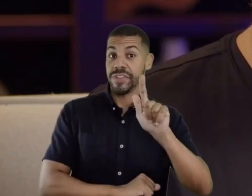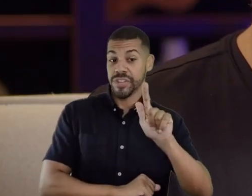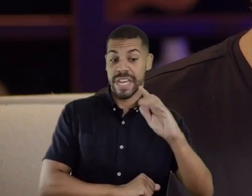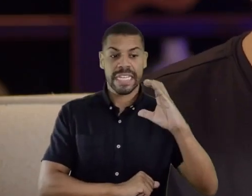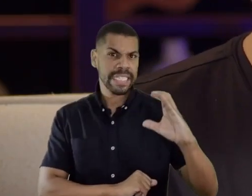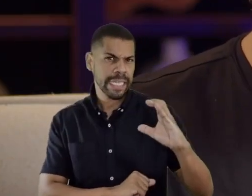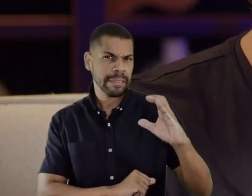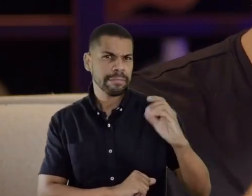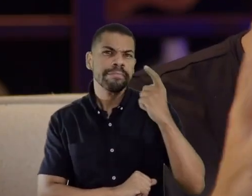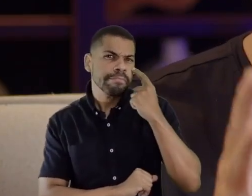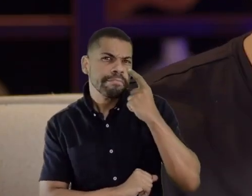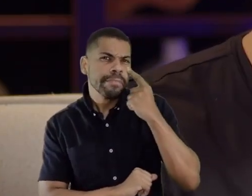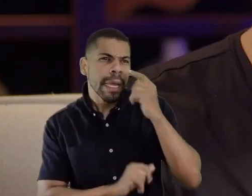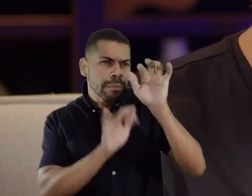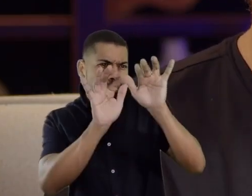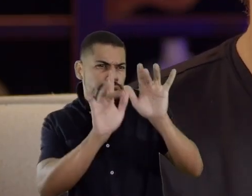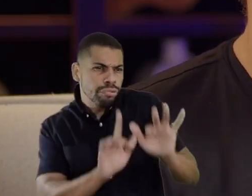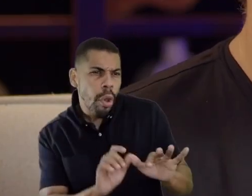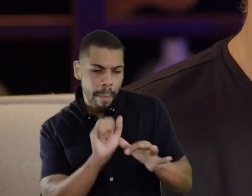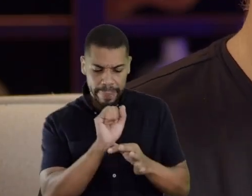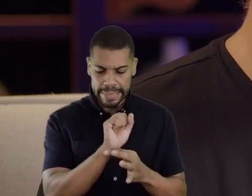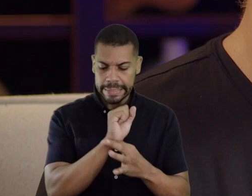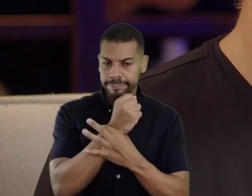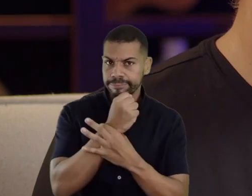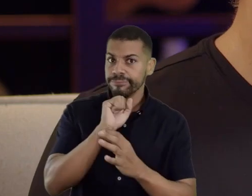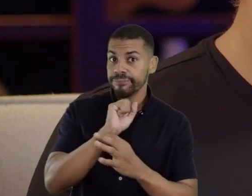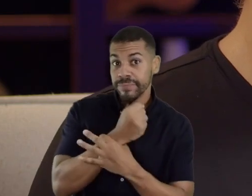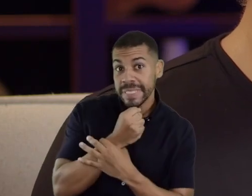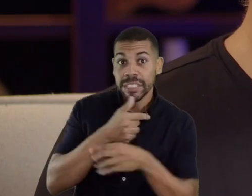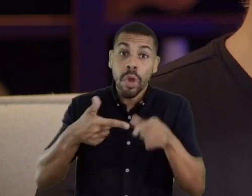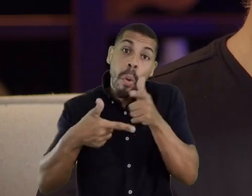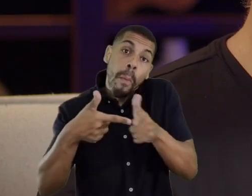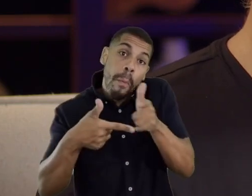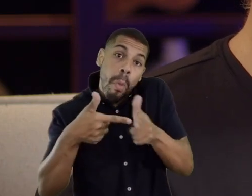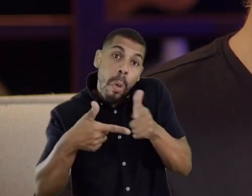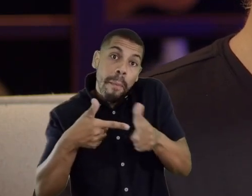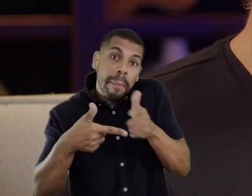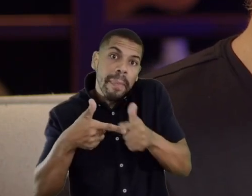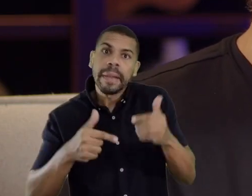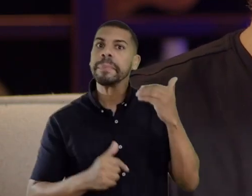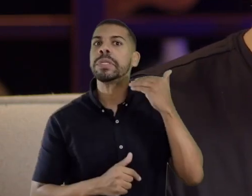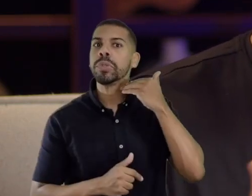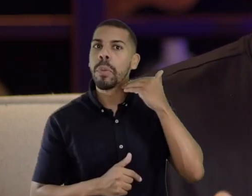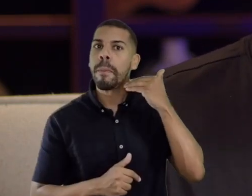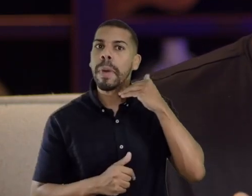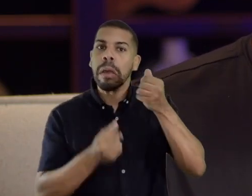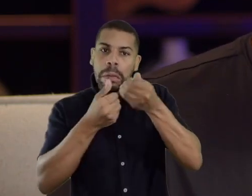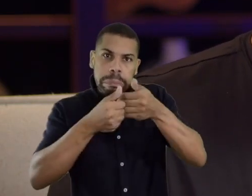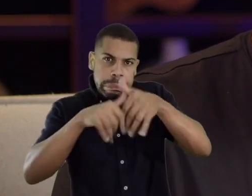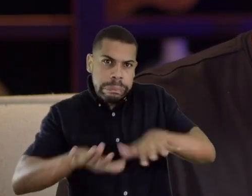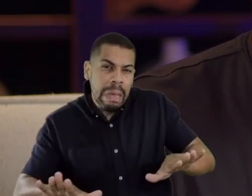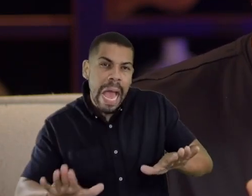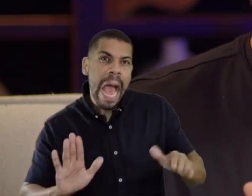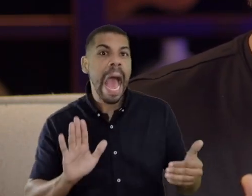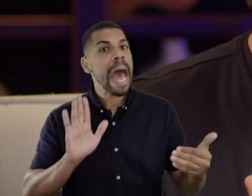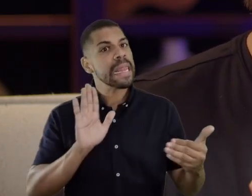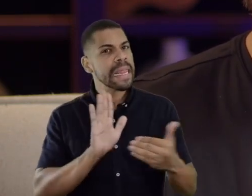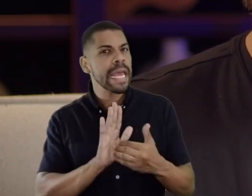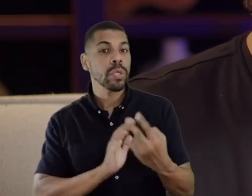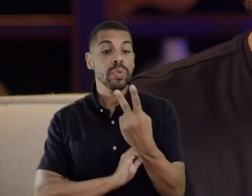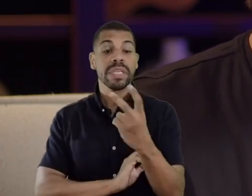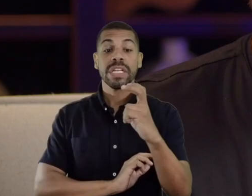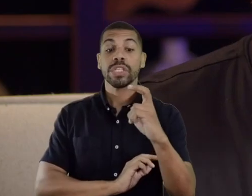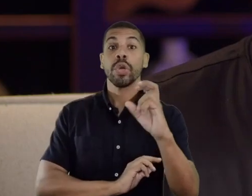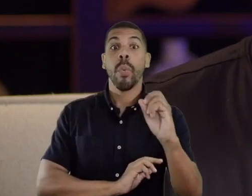FC fgc.org.br para conhecer como é que funciona as garantias E caso você não tem problema você pode ser ressarcido e até